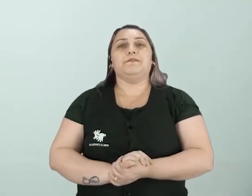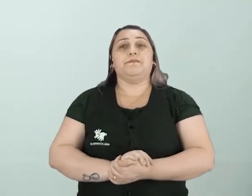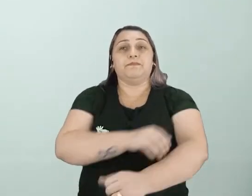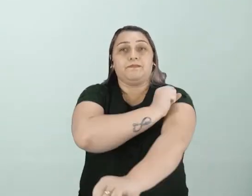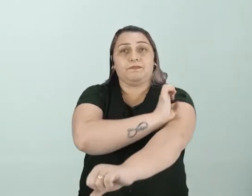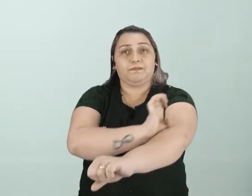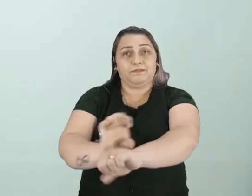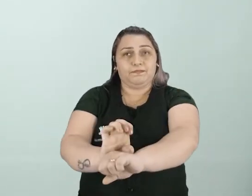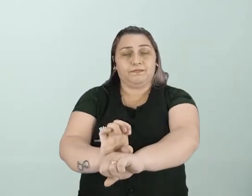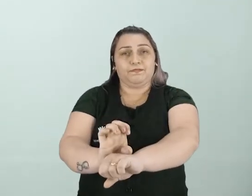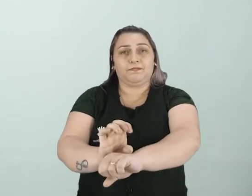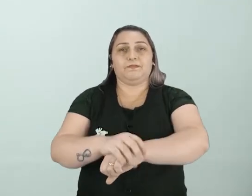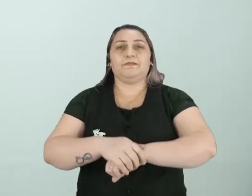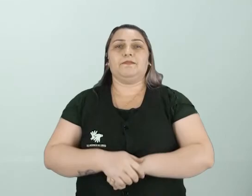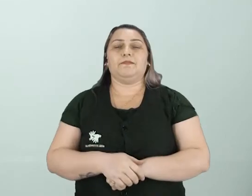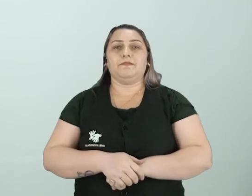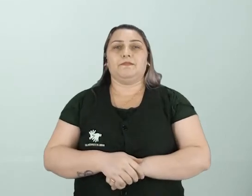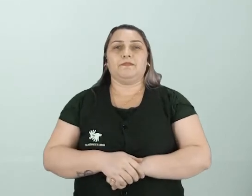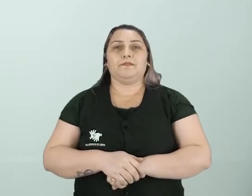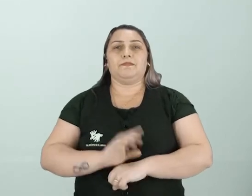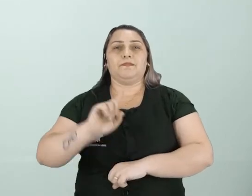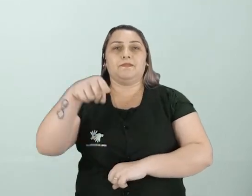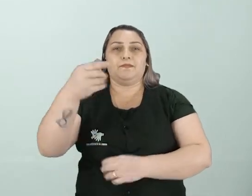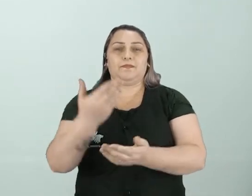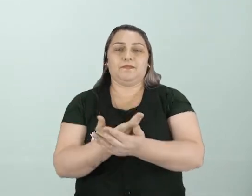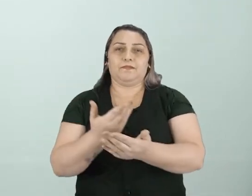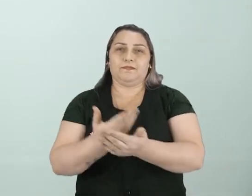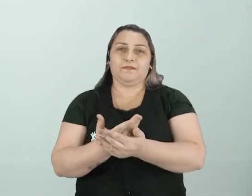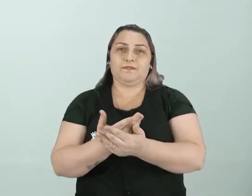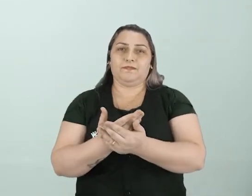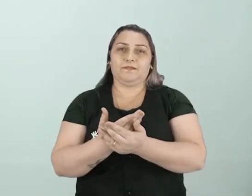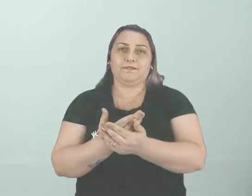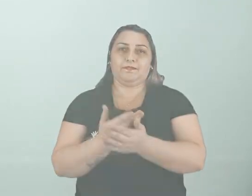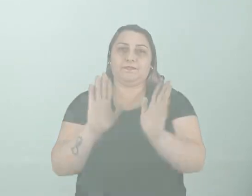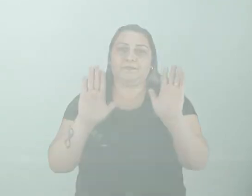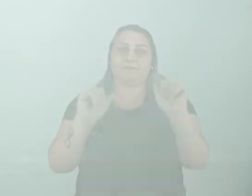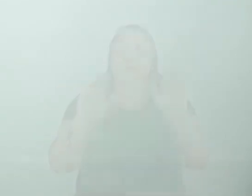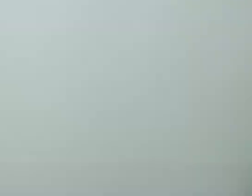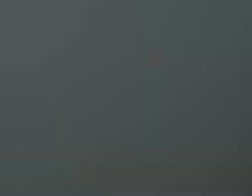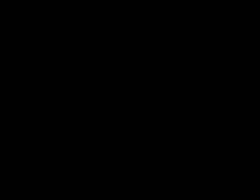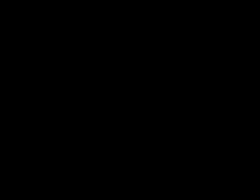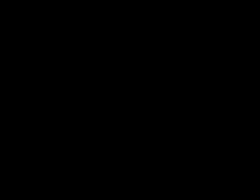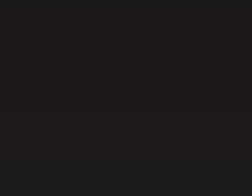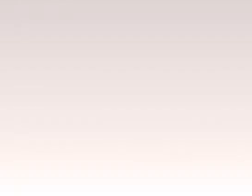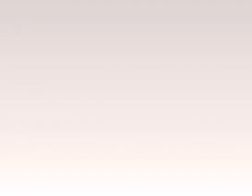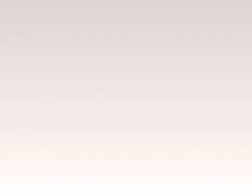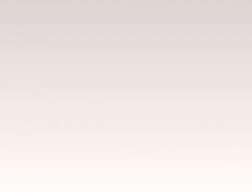site da Secretaria de Educação. E até uma próxima aula, a gente fica por aqui, tá bom? Tchau, tchau.